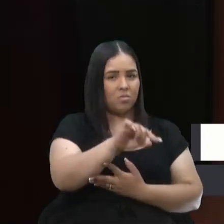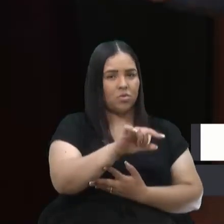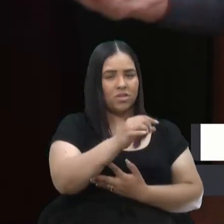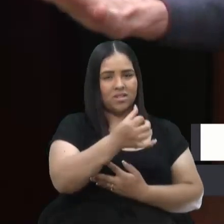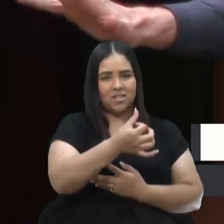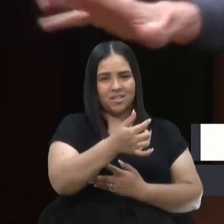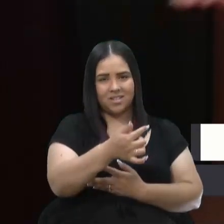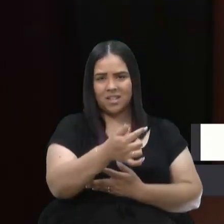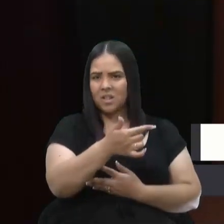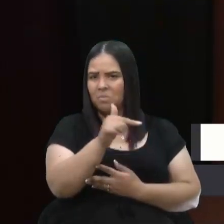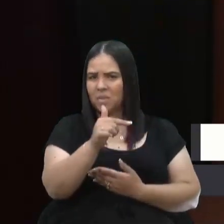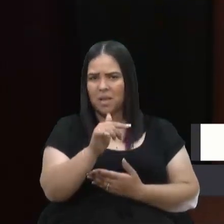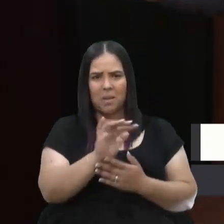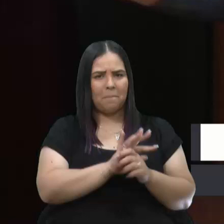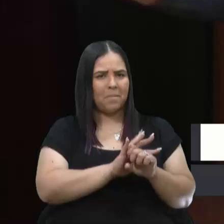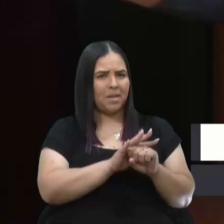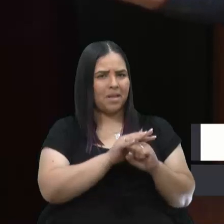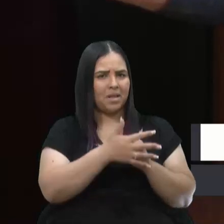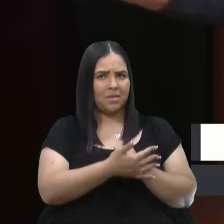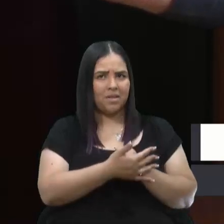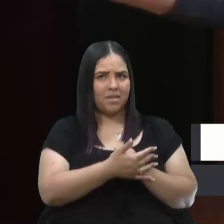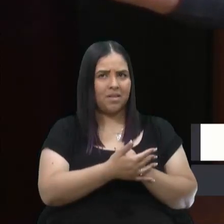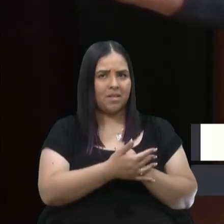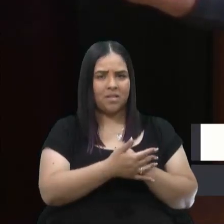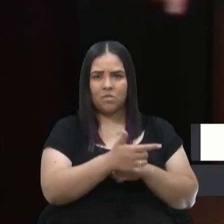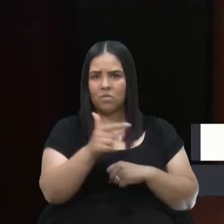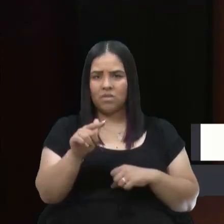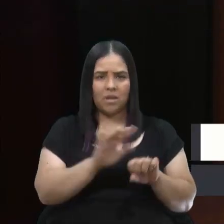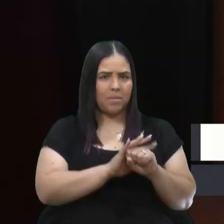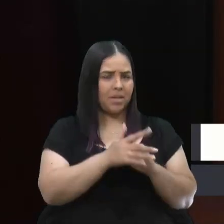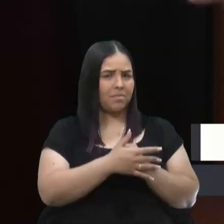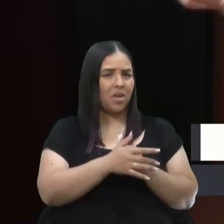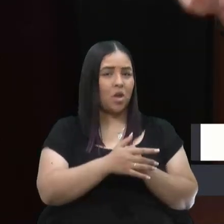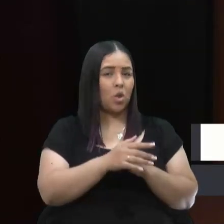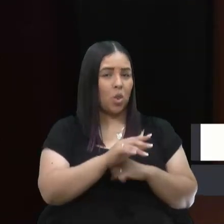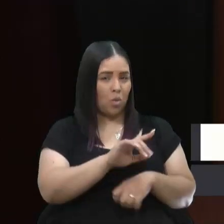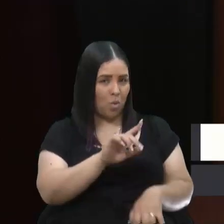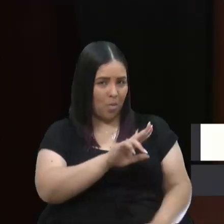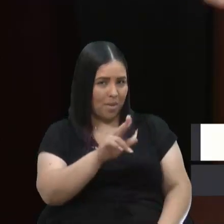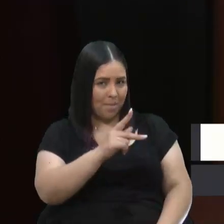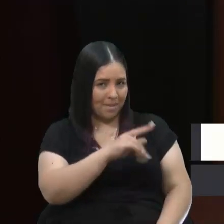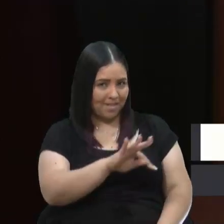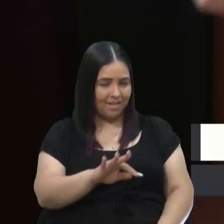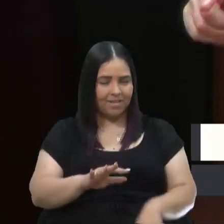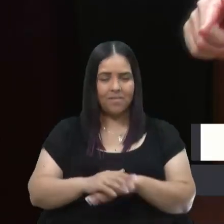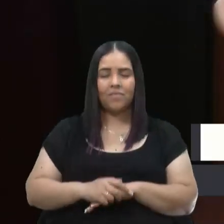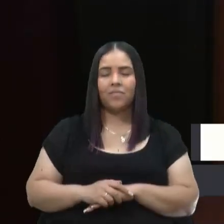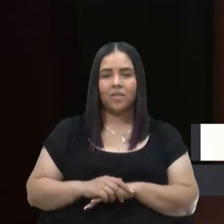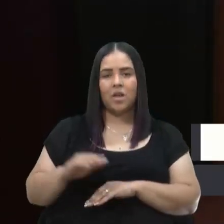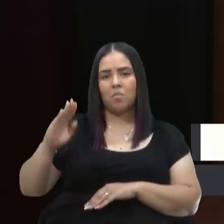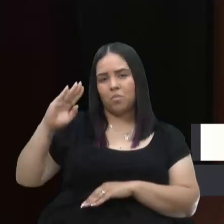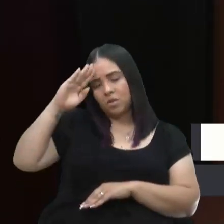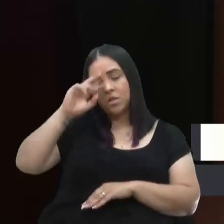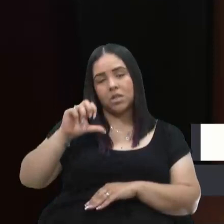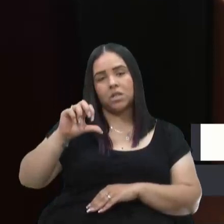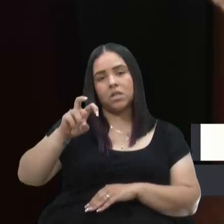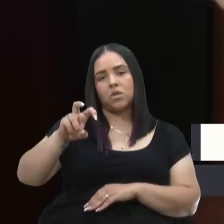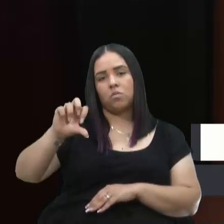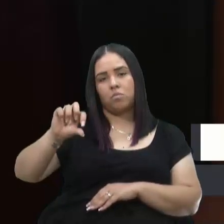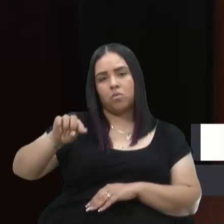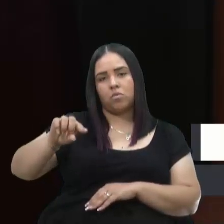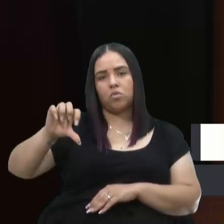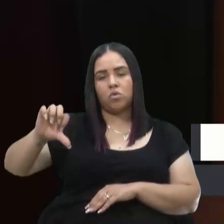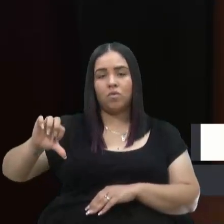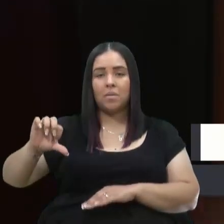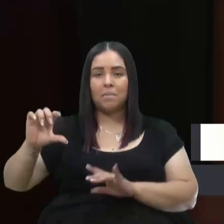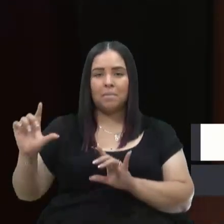sem pandemia, a pandemia se chamava petismo. Governo Bolsonaro, pós-pandemia, 5,9, IBGE, menor taxa